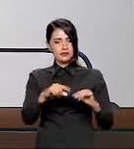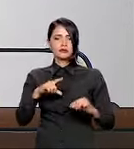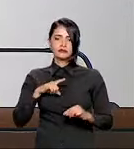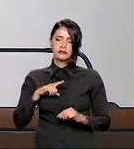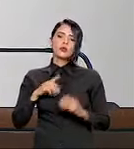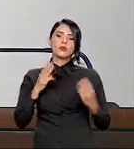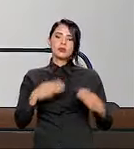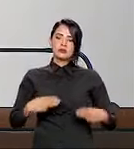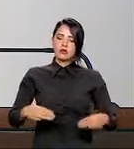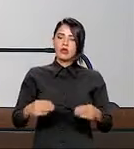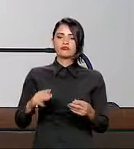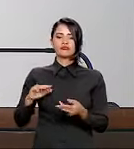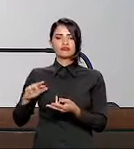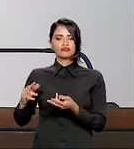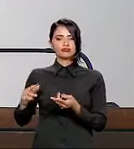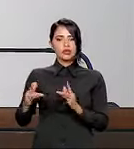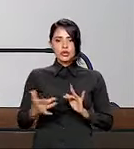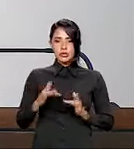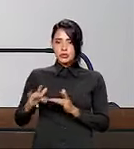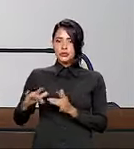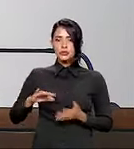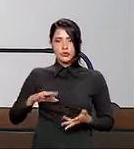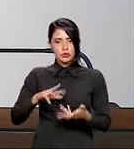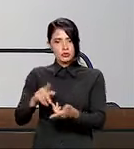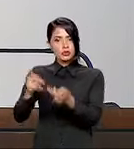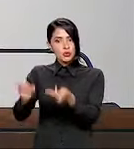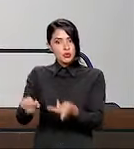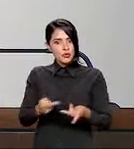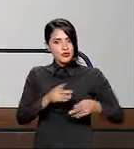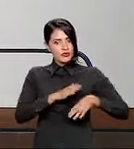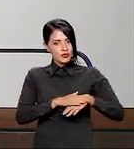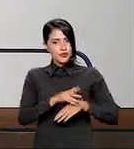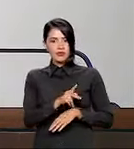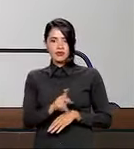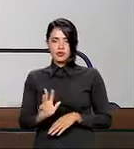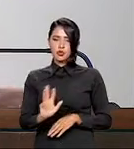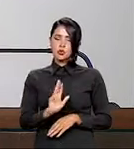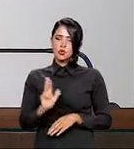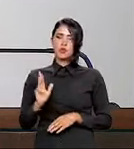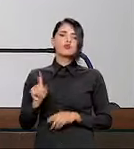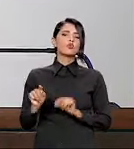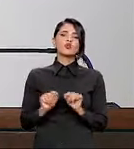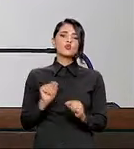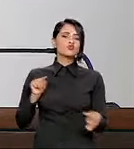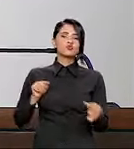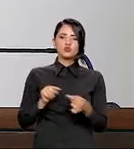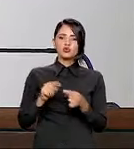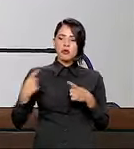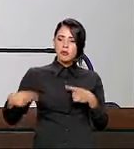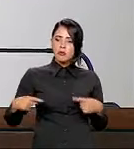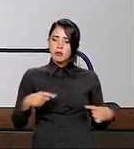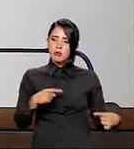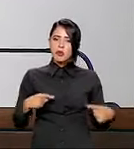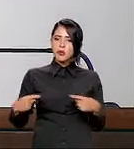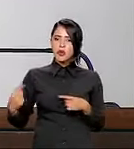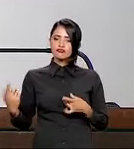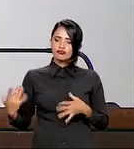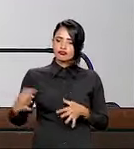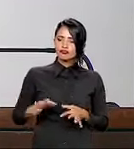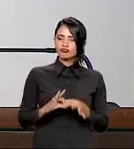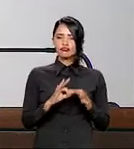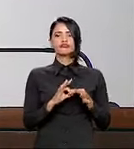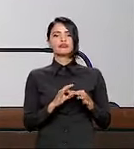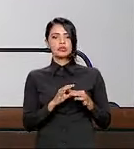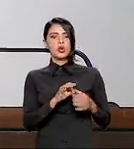das Relações Exteriores, a convite do presidente Lula, para se debater, se discutir a integração regional